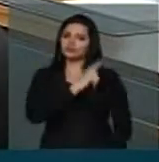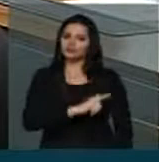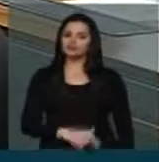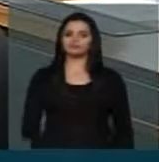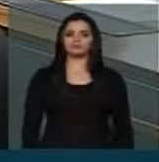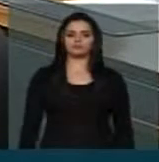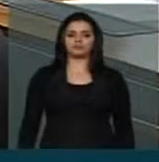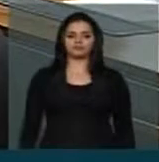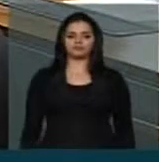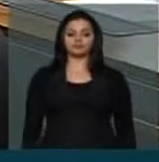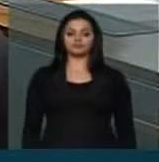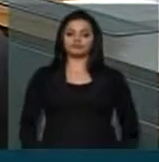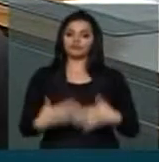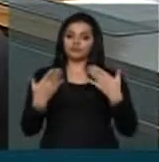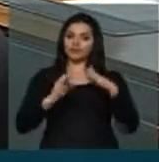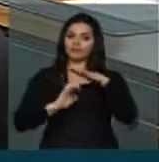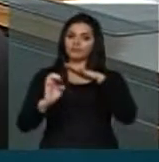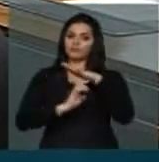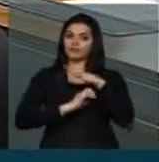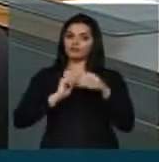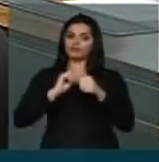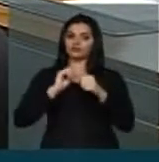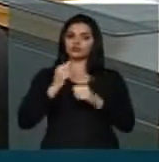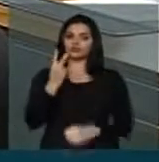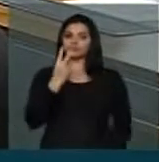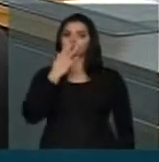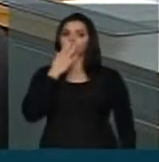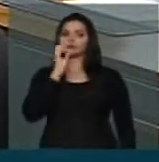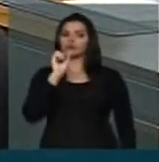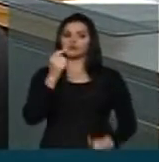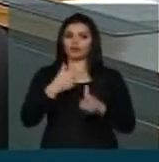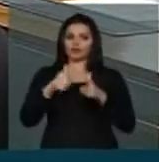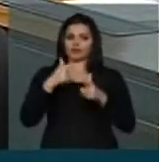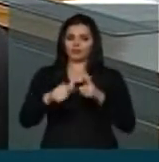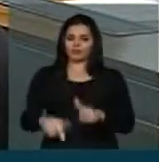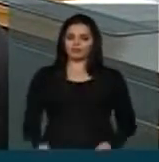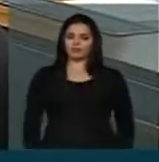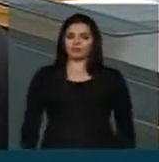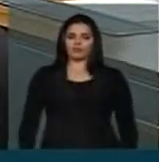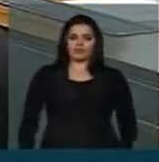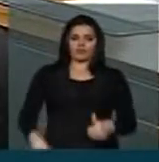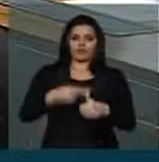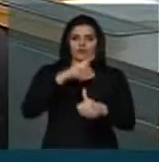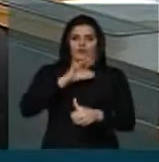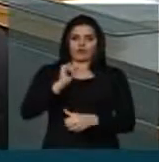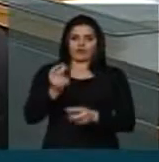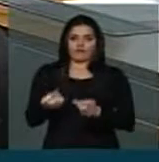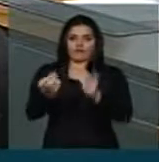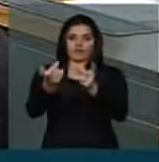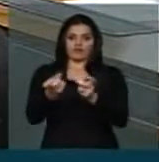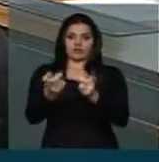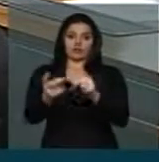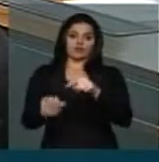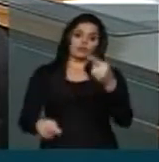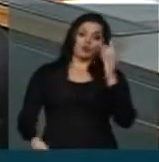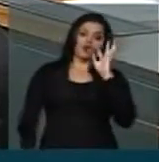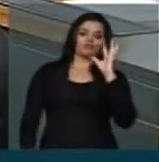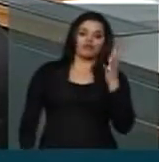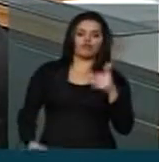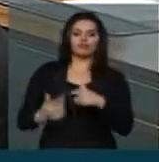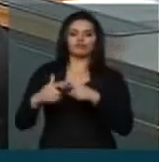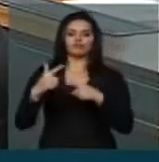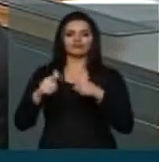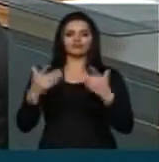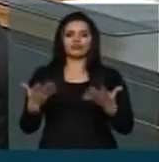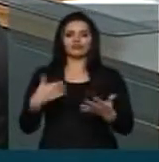fez com que as empresas praticassem dois tipos de problemas. Primeiro, elas vão na frente vender para depois tentar resolver. Isso